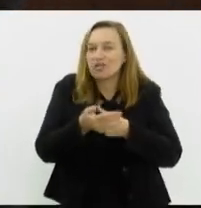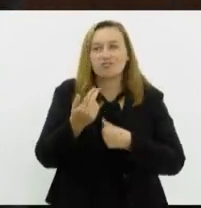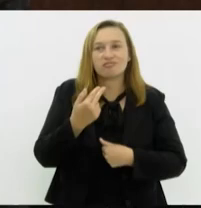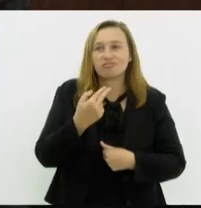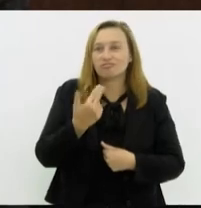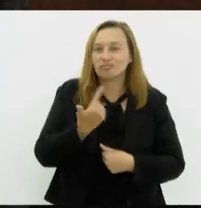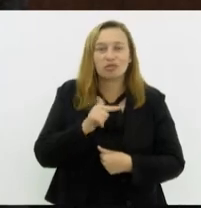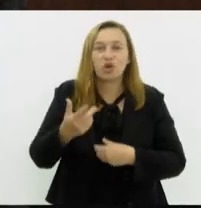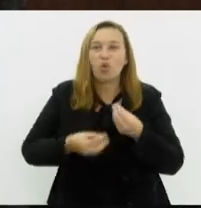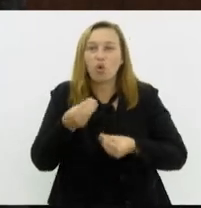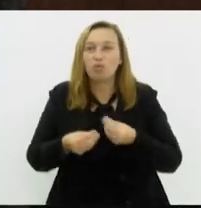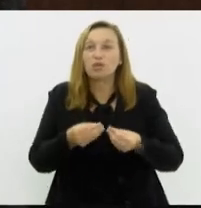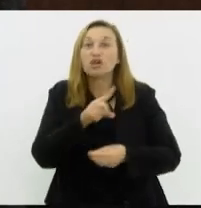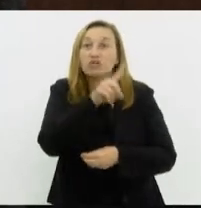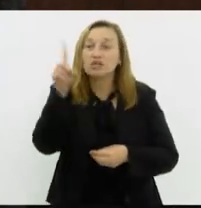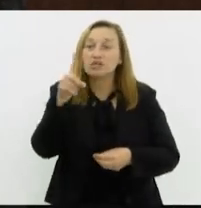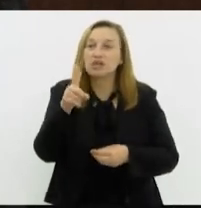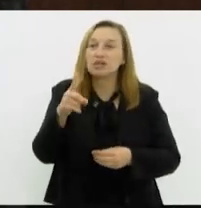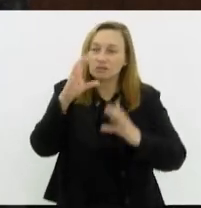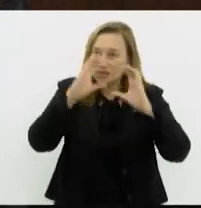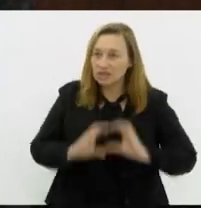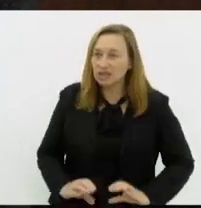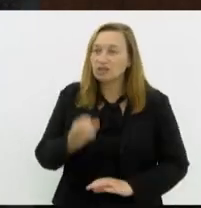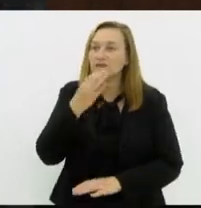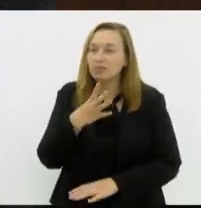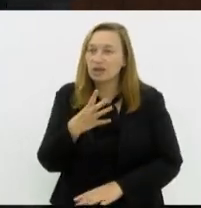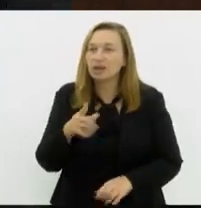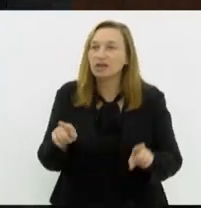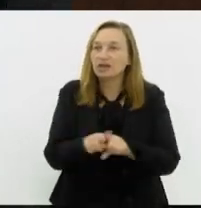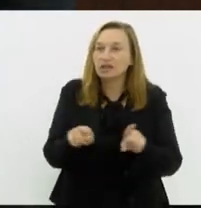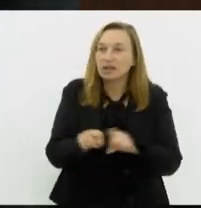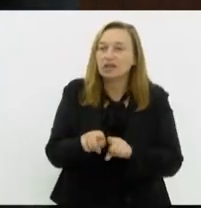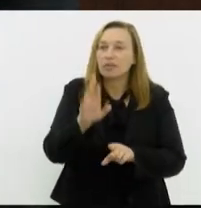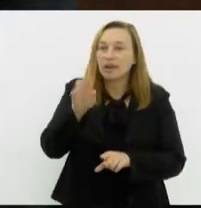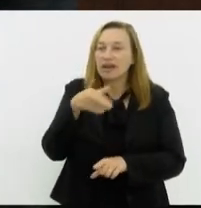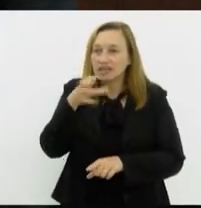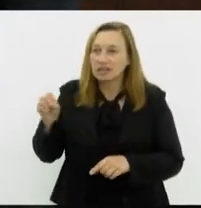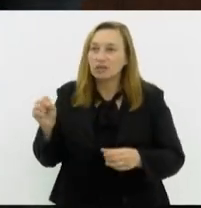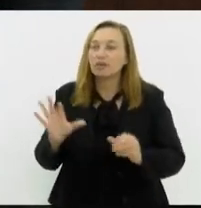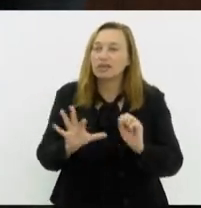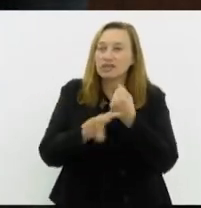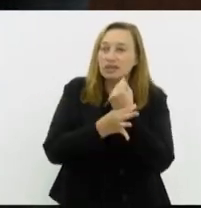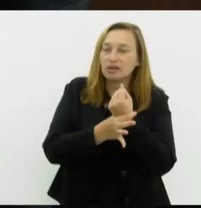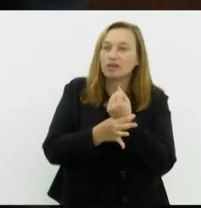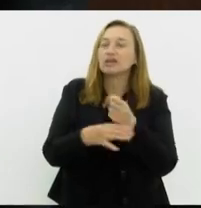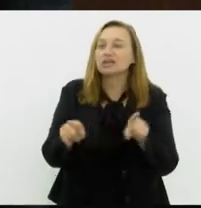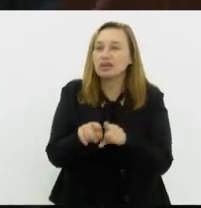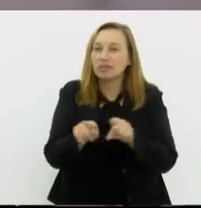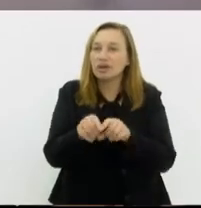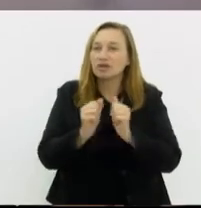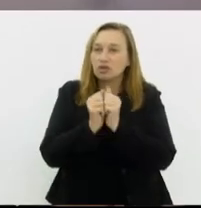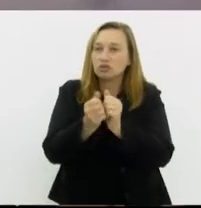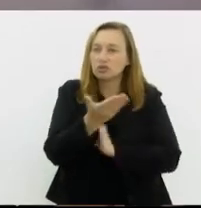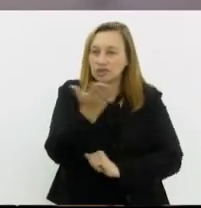quê? Vocês são cidadão de bem. Assim como o deputado da Brasão também é pela segurança, nós vamos estar por vocês. Obrigada,